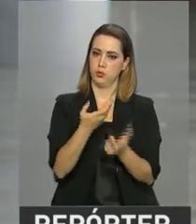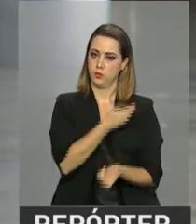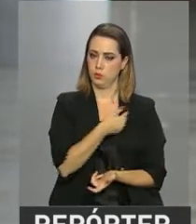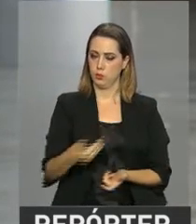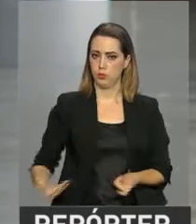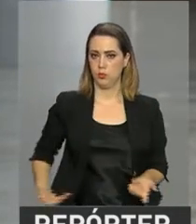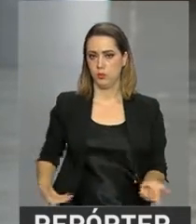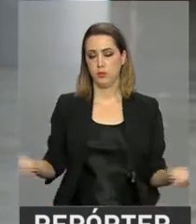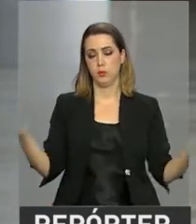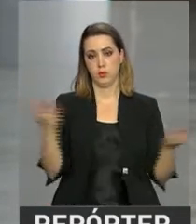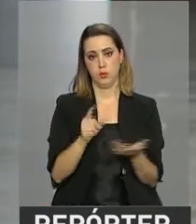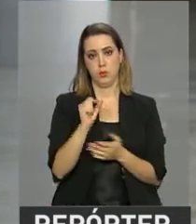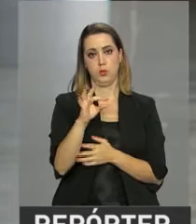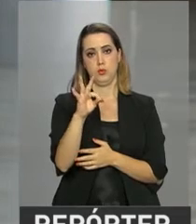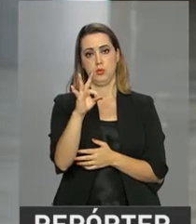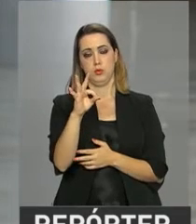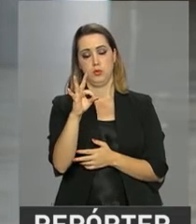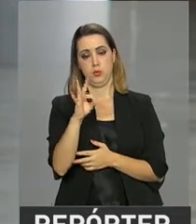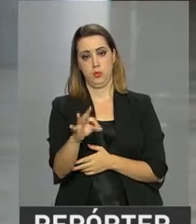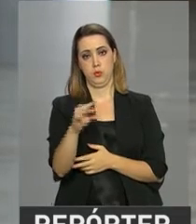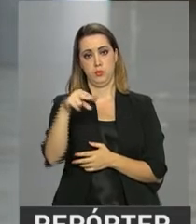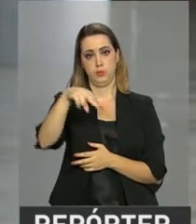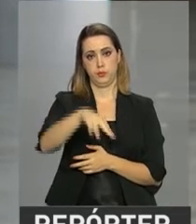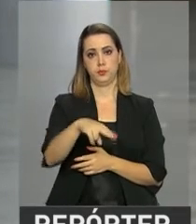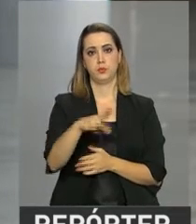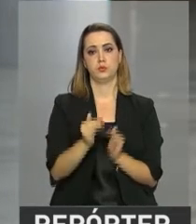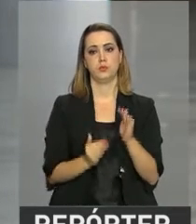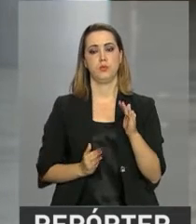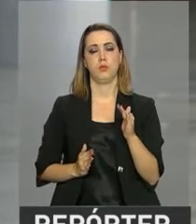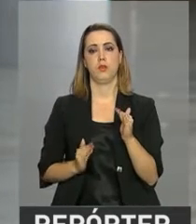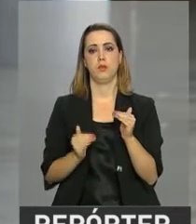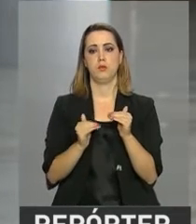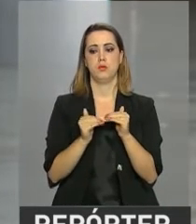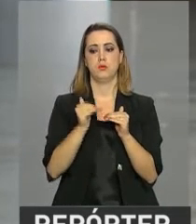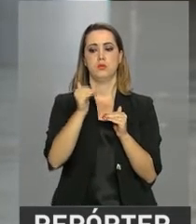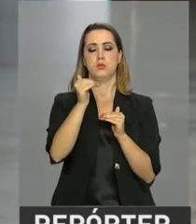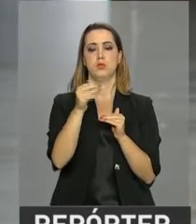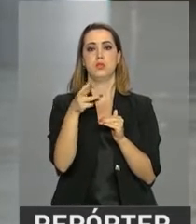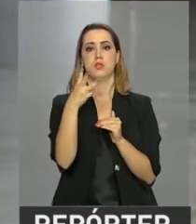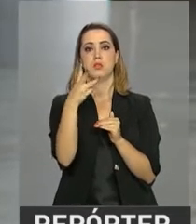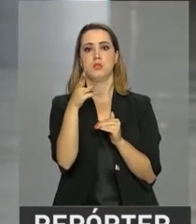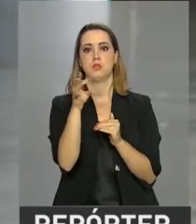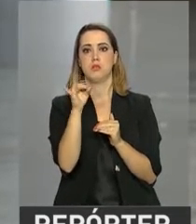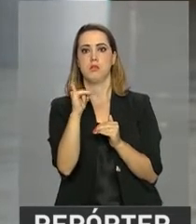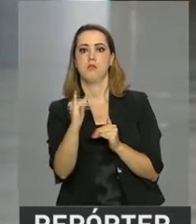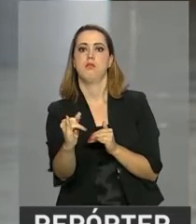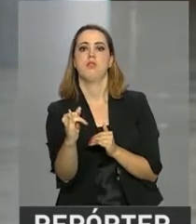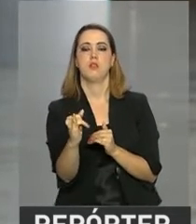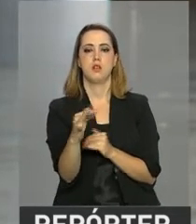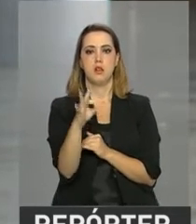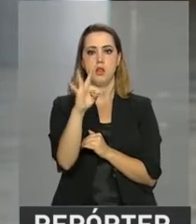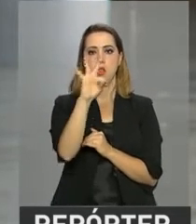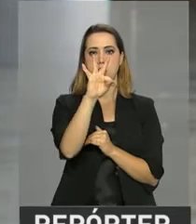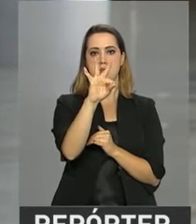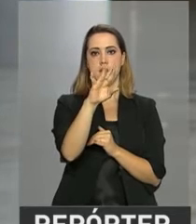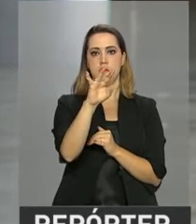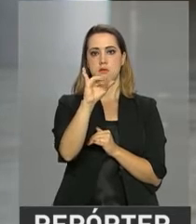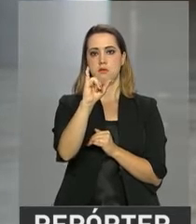segundo o Tesouro Nacional, atingiu pouco mais de 3 trilhões de reais, o que equivale